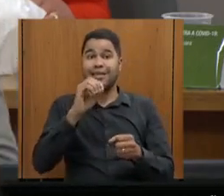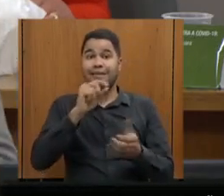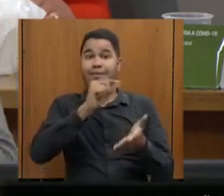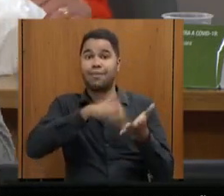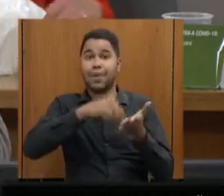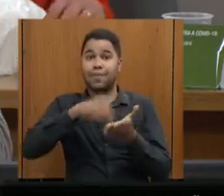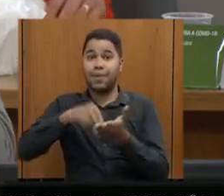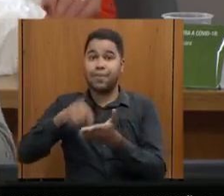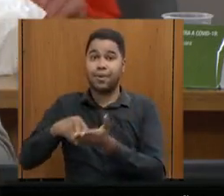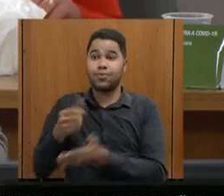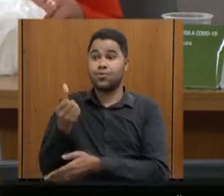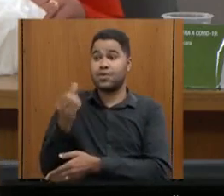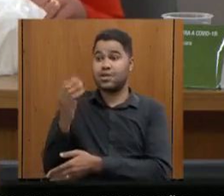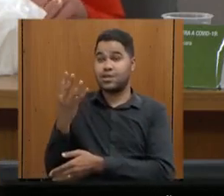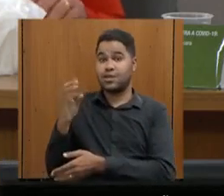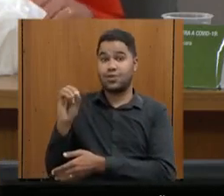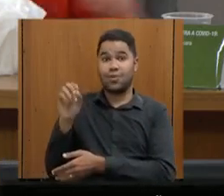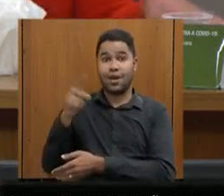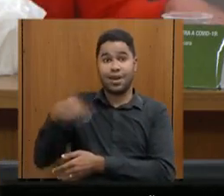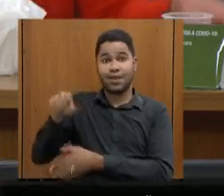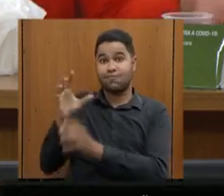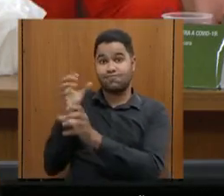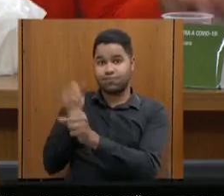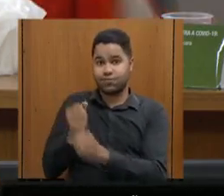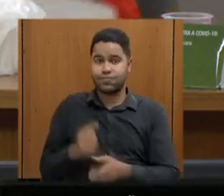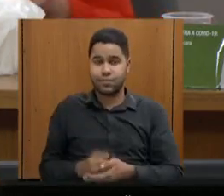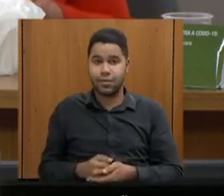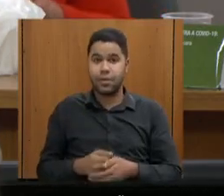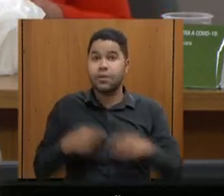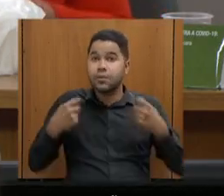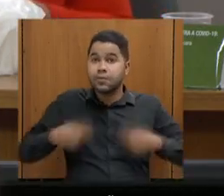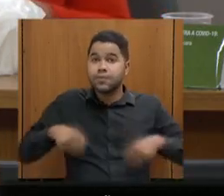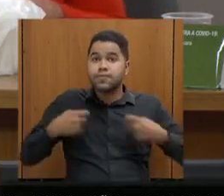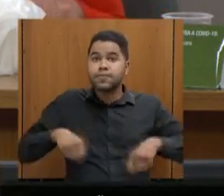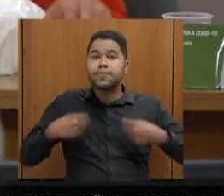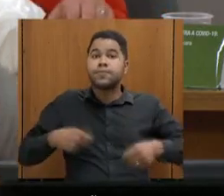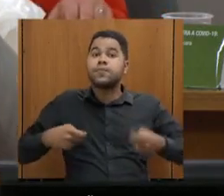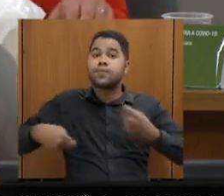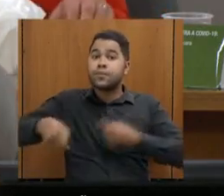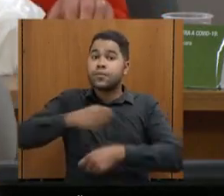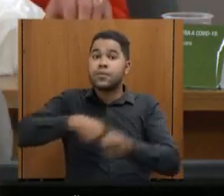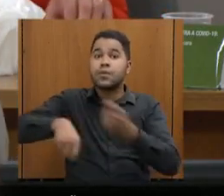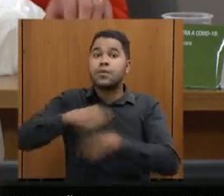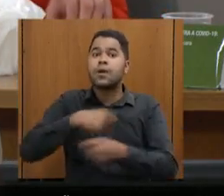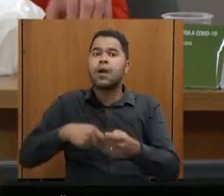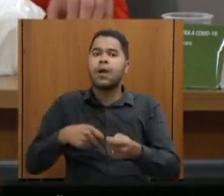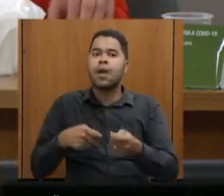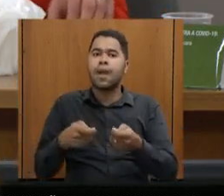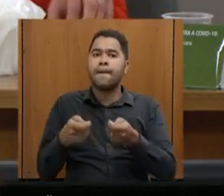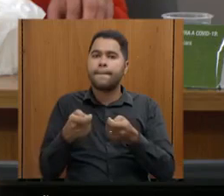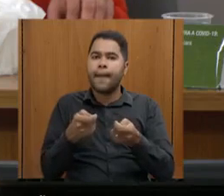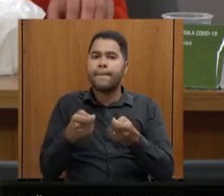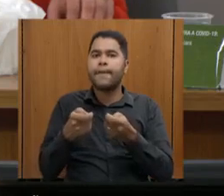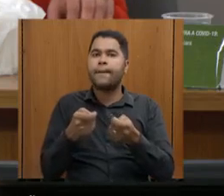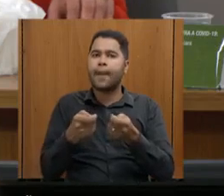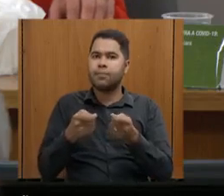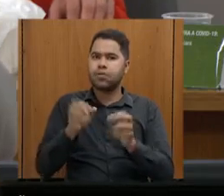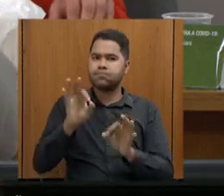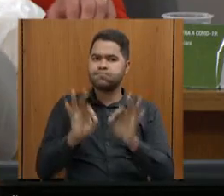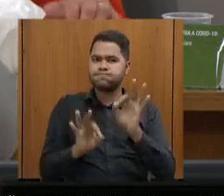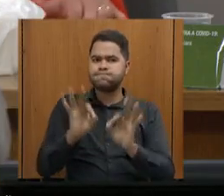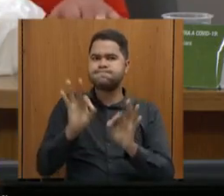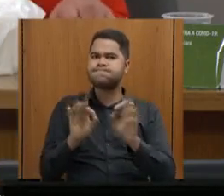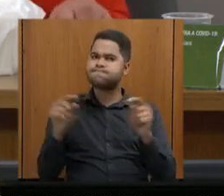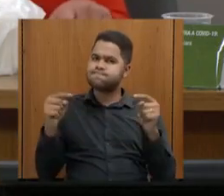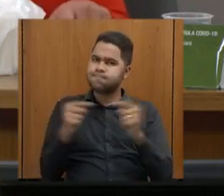640 que ela tem então o que a gente precisa é de uma gestão racional da Copasa